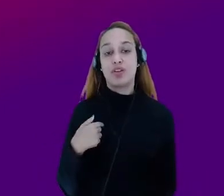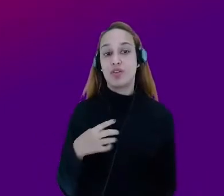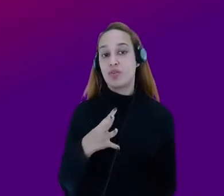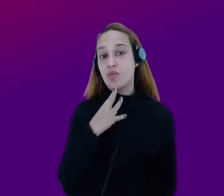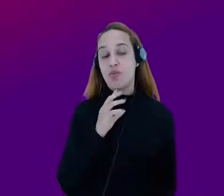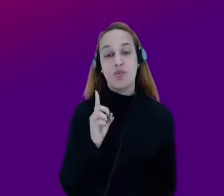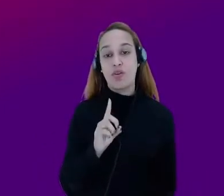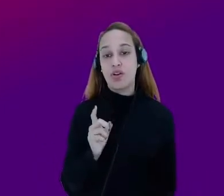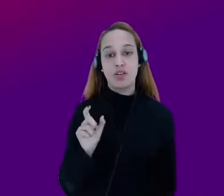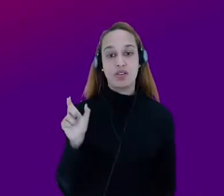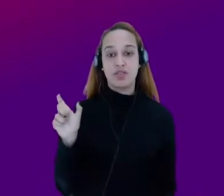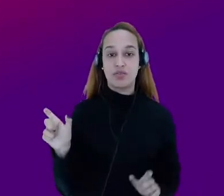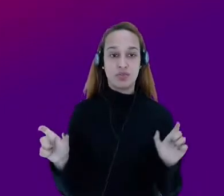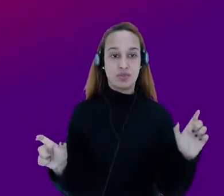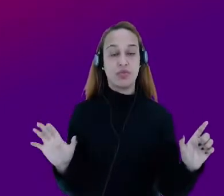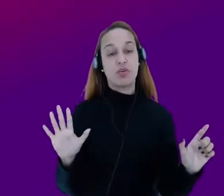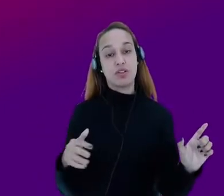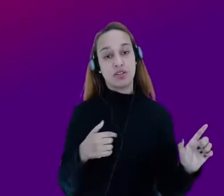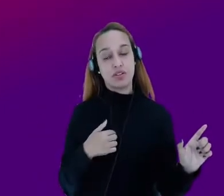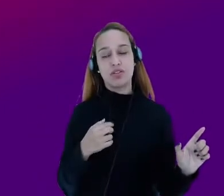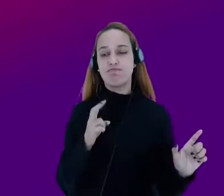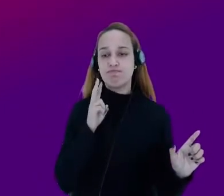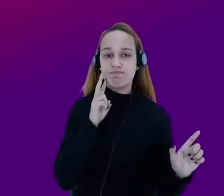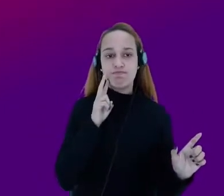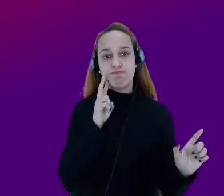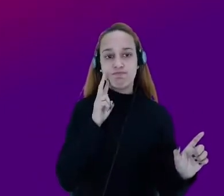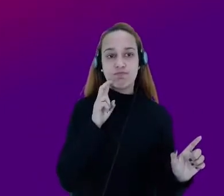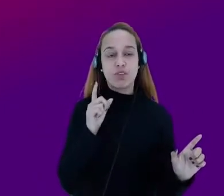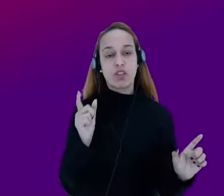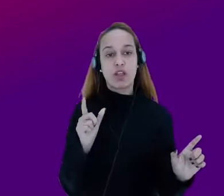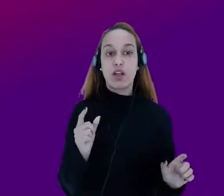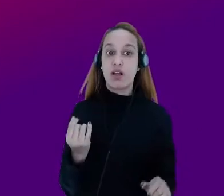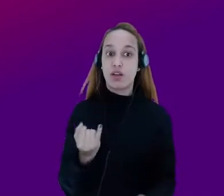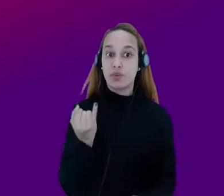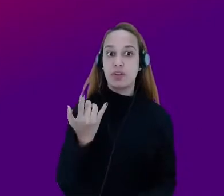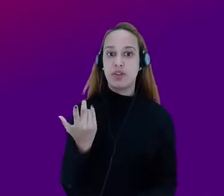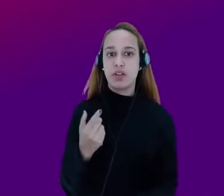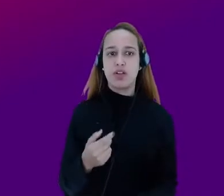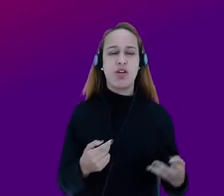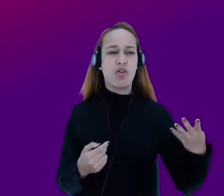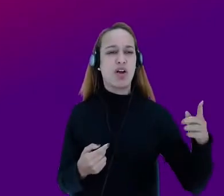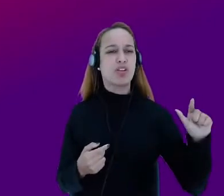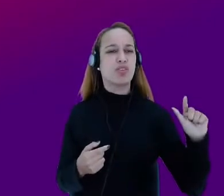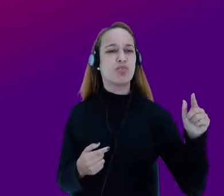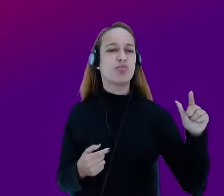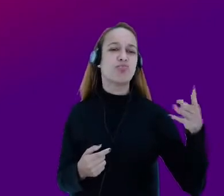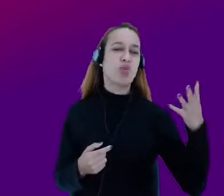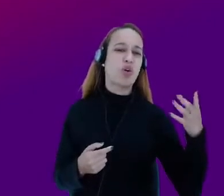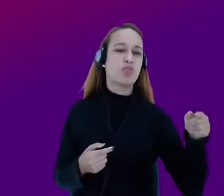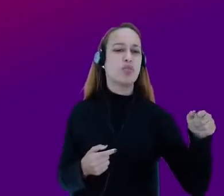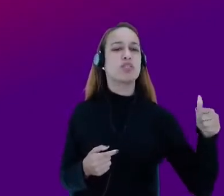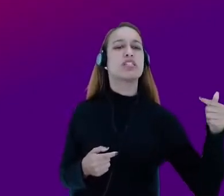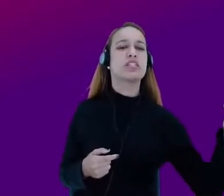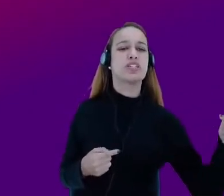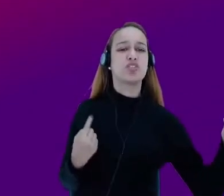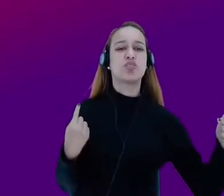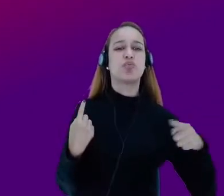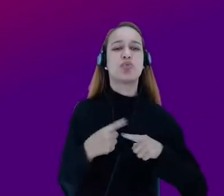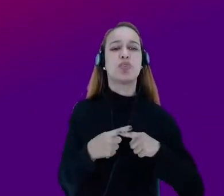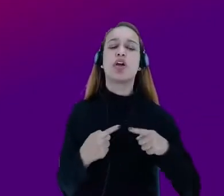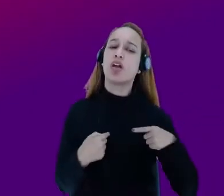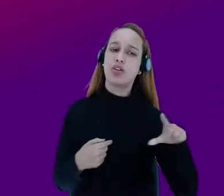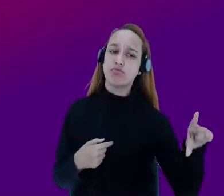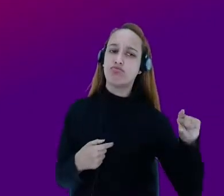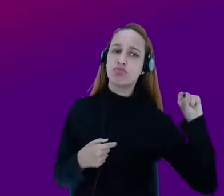mas eu valorizei a opinião delas. Por que elas colocaram 4.7 para aquela pousada? Isso fez diferença para mim e eu decidi por ela.